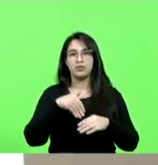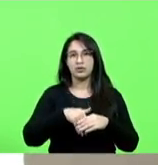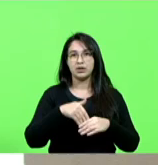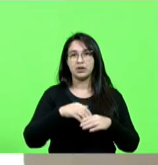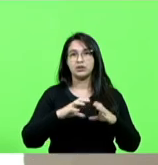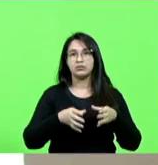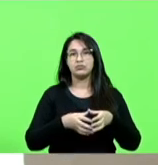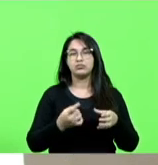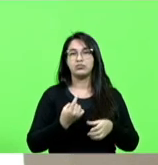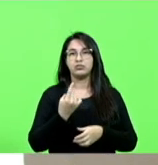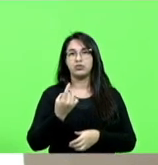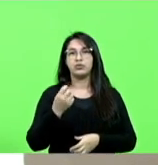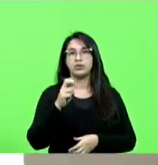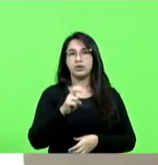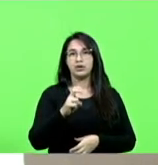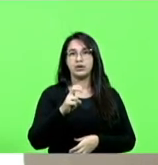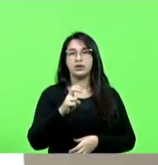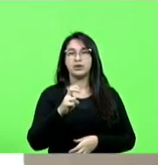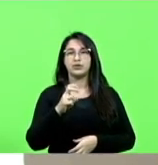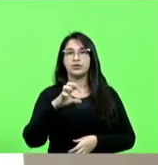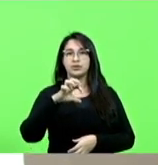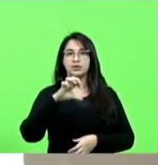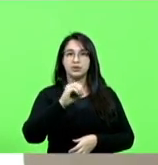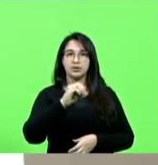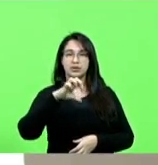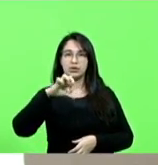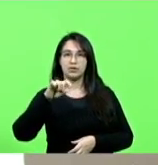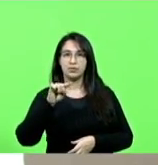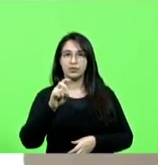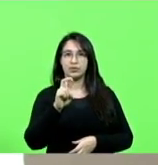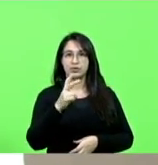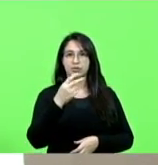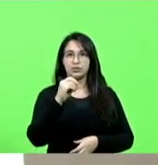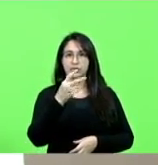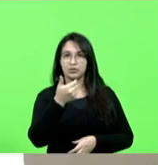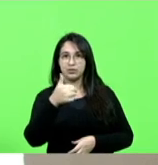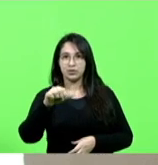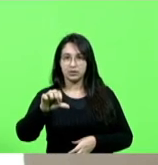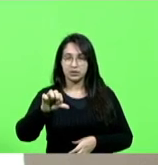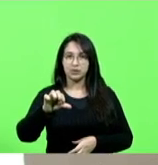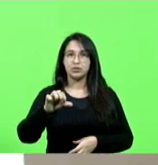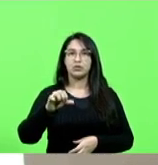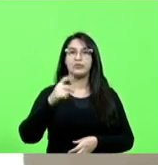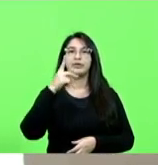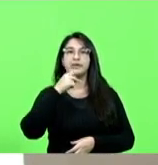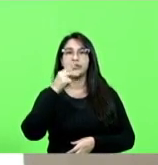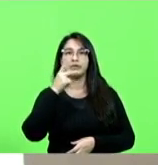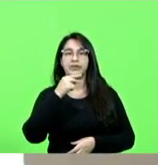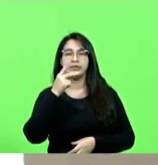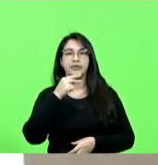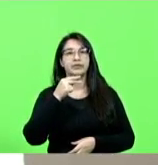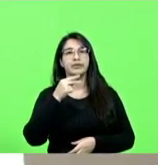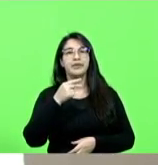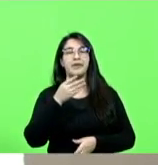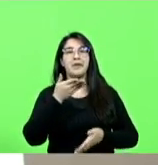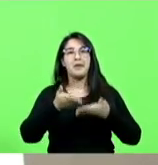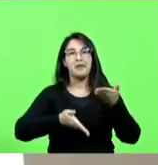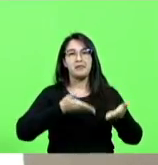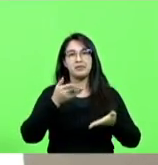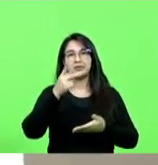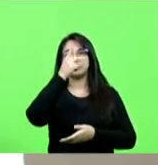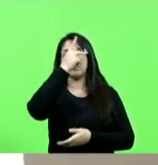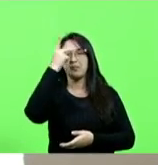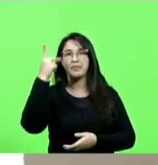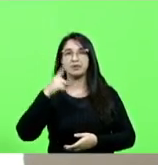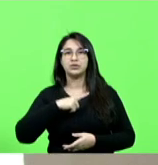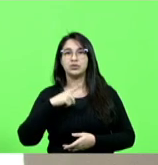Projeto de Lei 519.5-2019. Autor, deputado Kennedy Nunes. Institui o Programa Estadual de Cuidados para Pessoas com